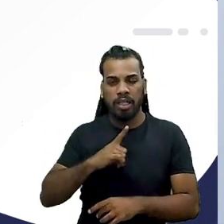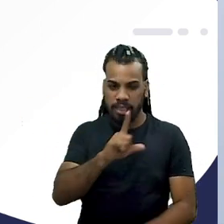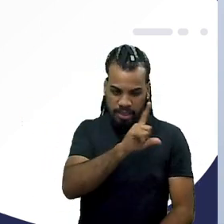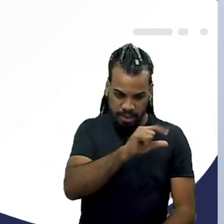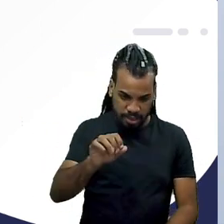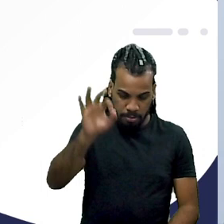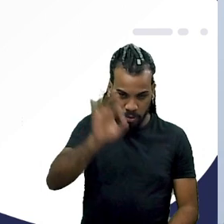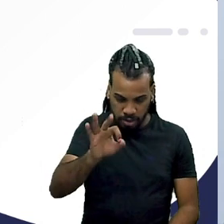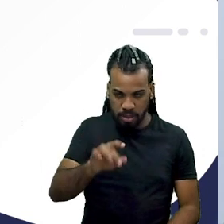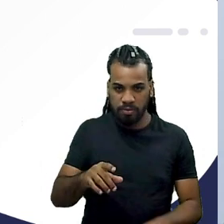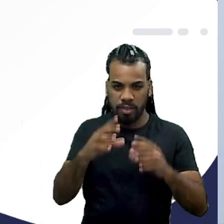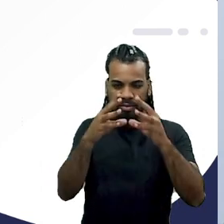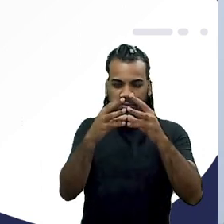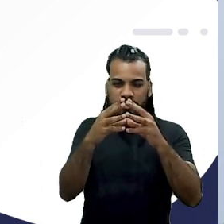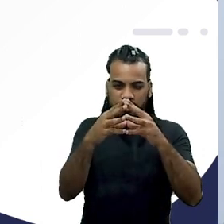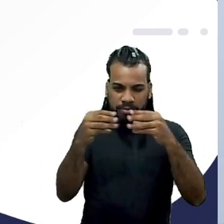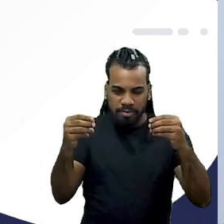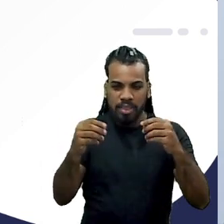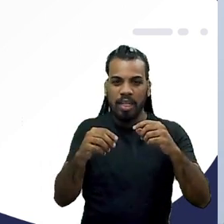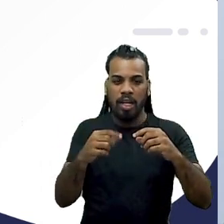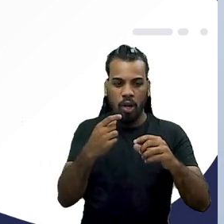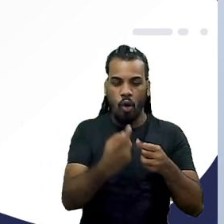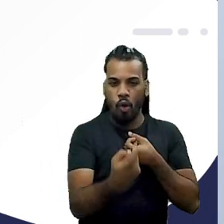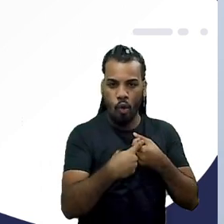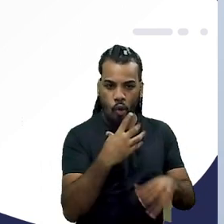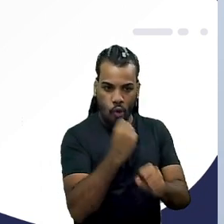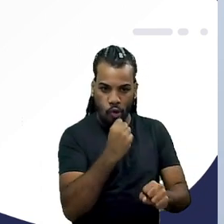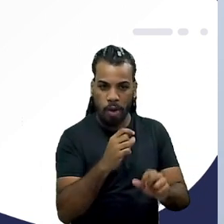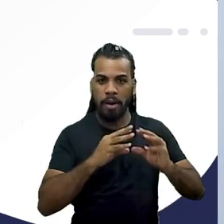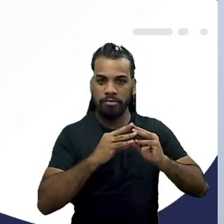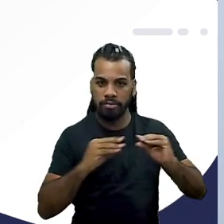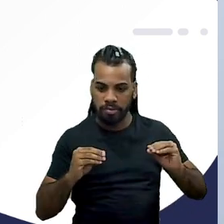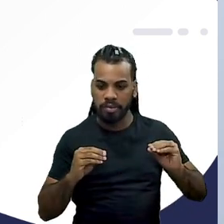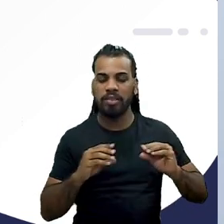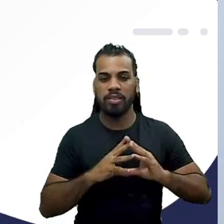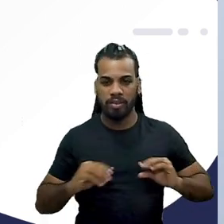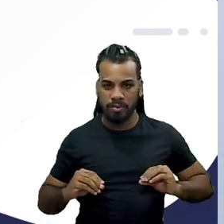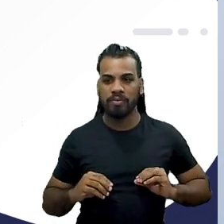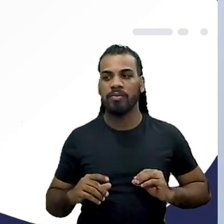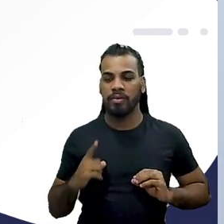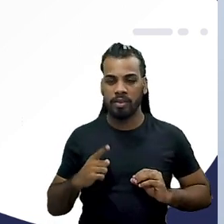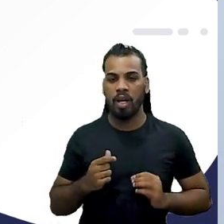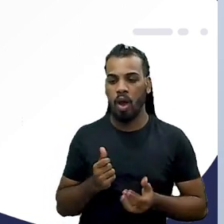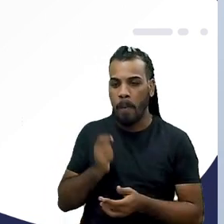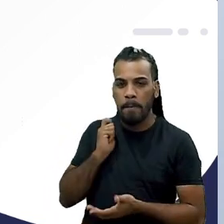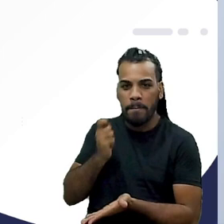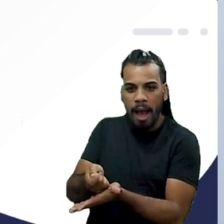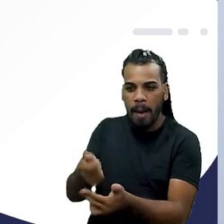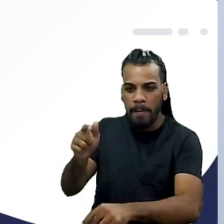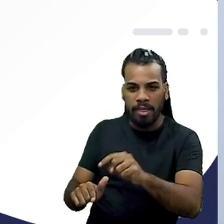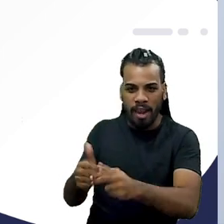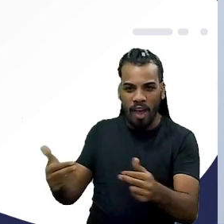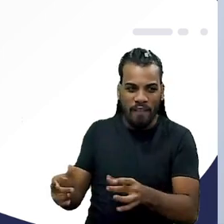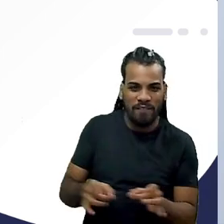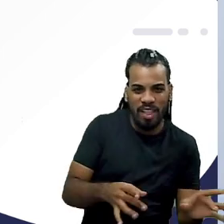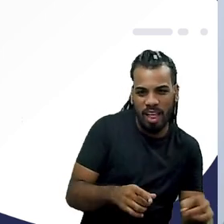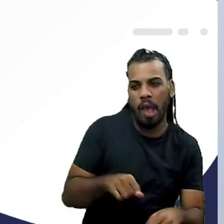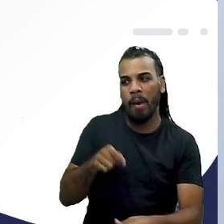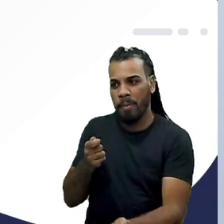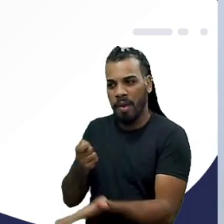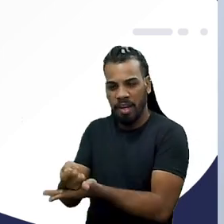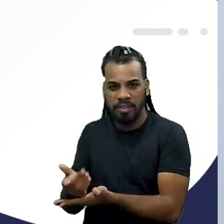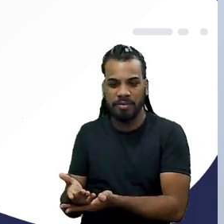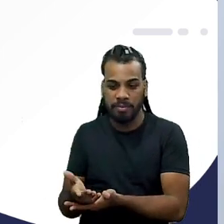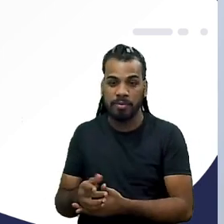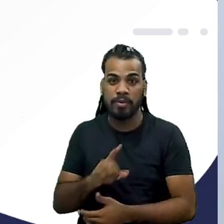vai diluindo, subdividindo, onde tem o custo do produto ou da mercadoria, uma parcela que vai corresponder